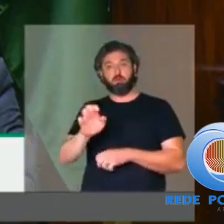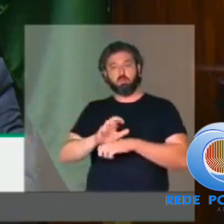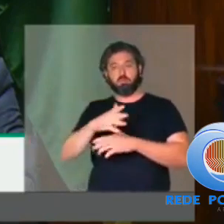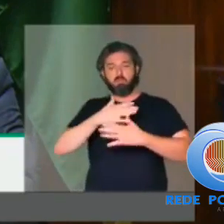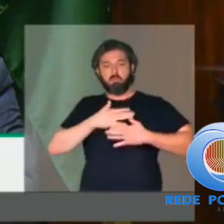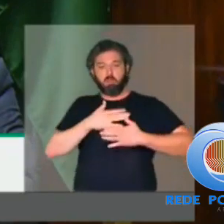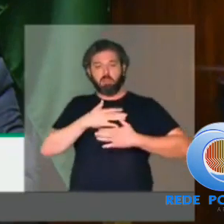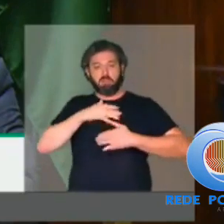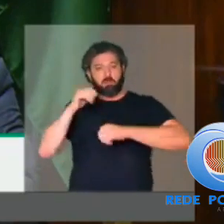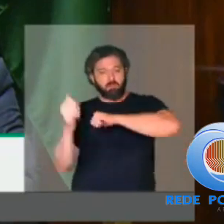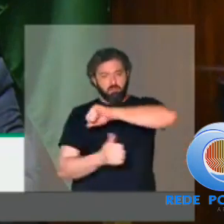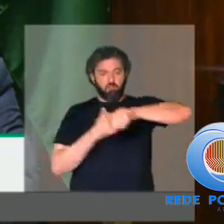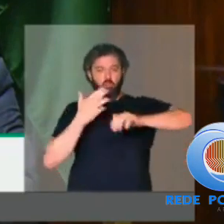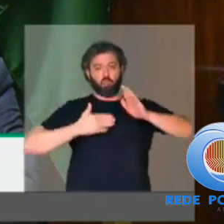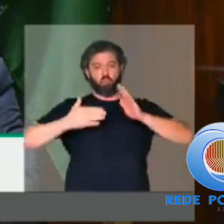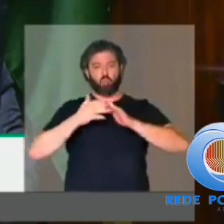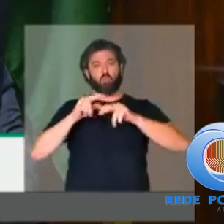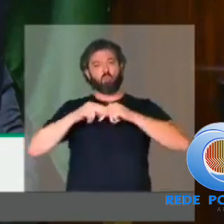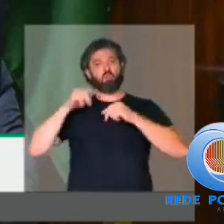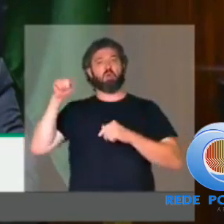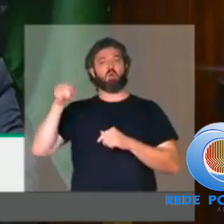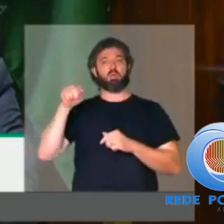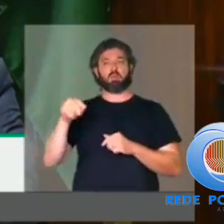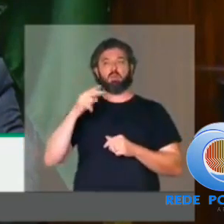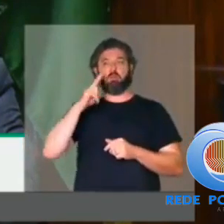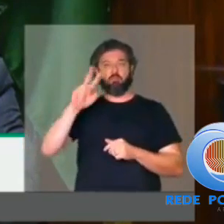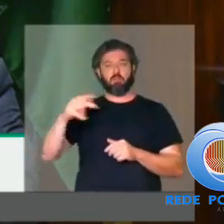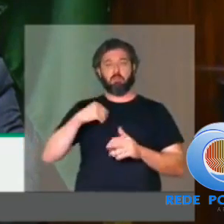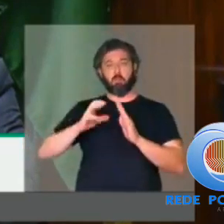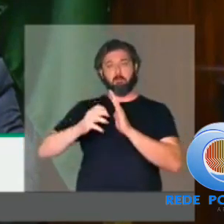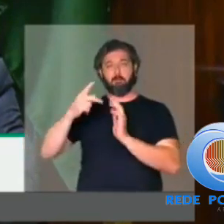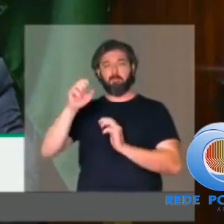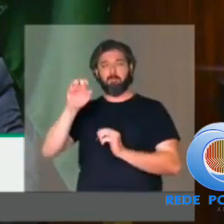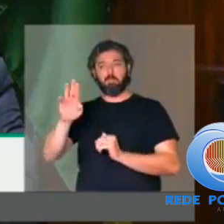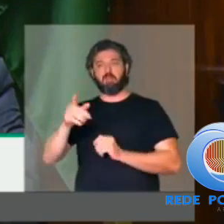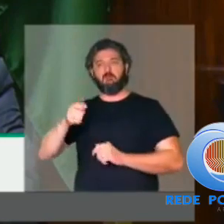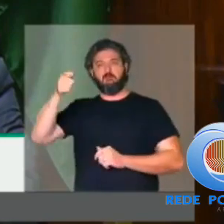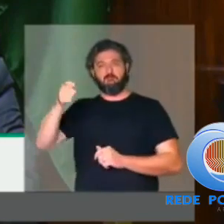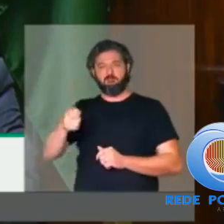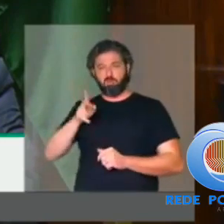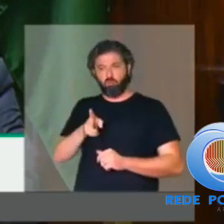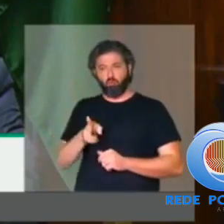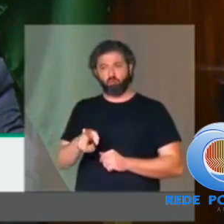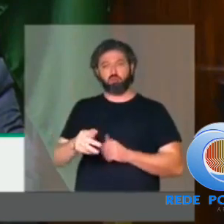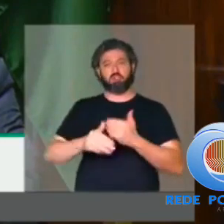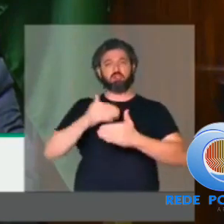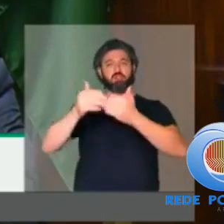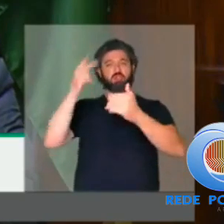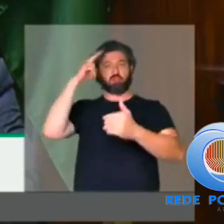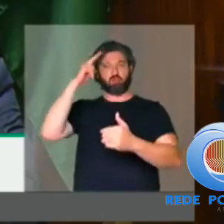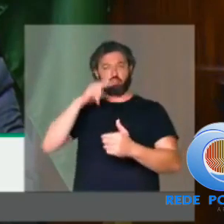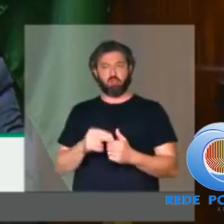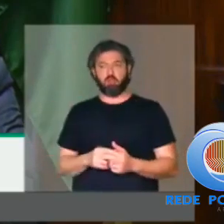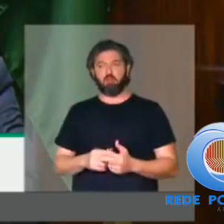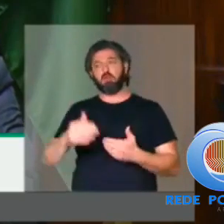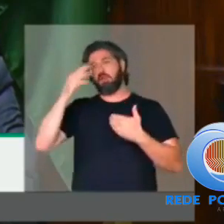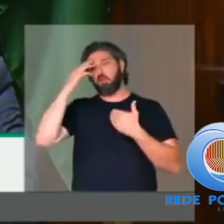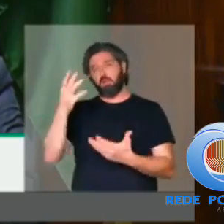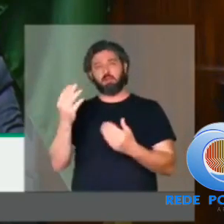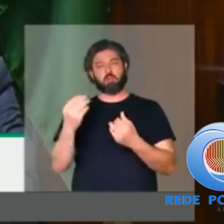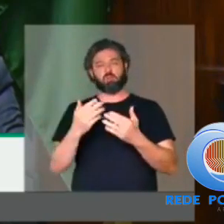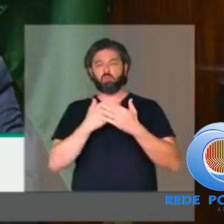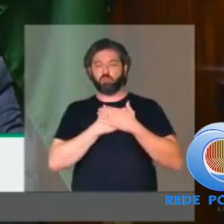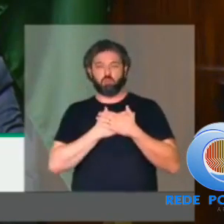ser transformado por eles, de ver a bancada do nosso PSB seguir firme rondando essas histórias. É essa gratidão